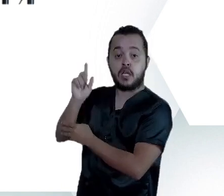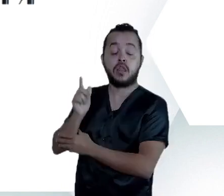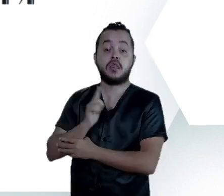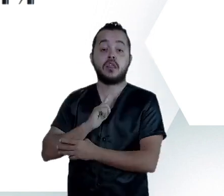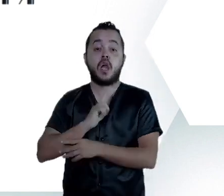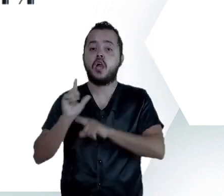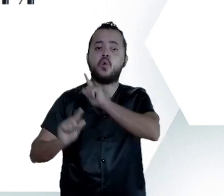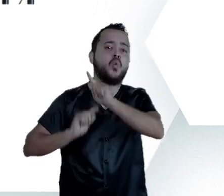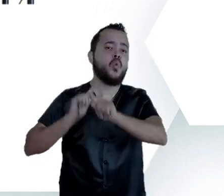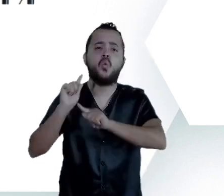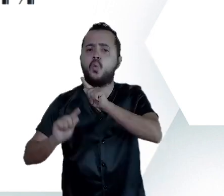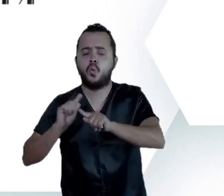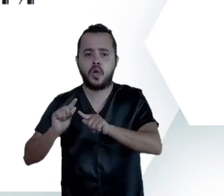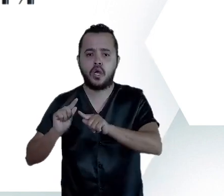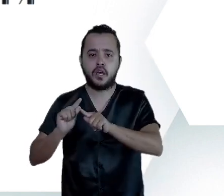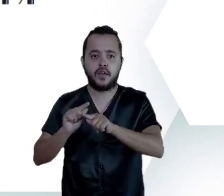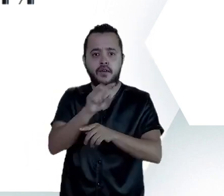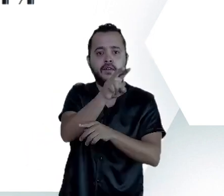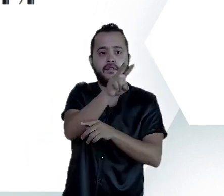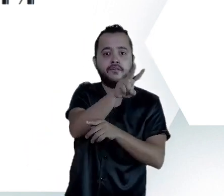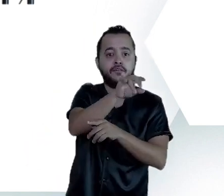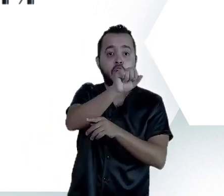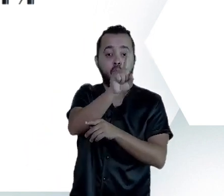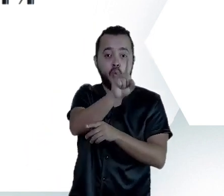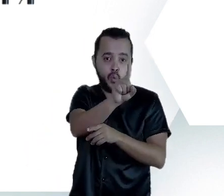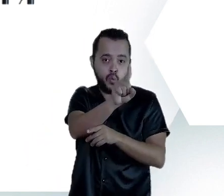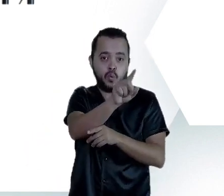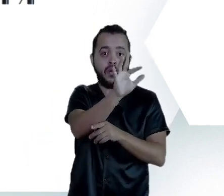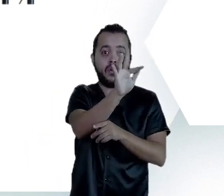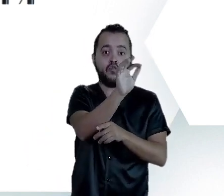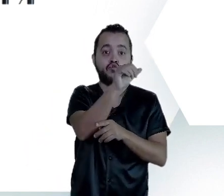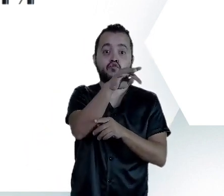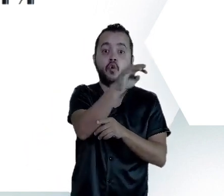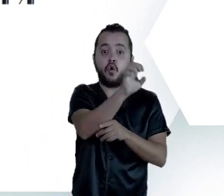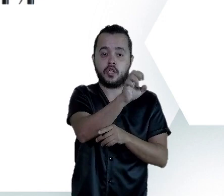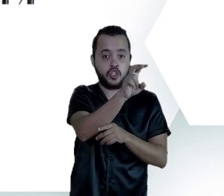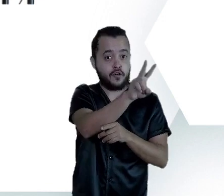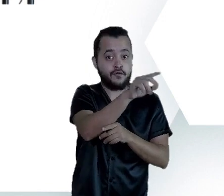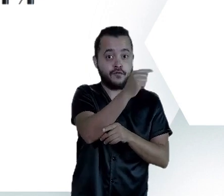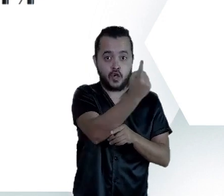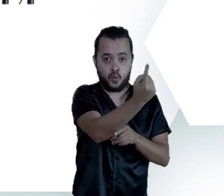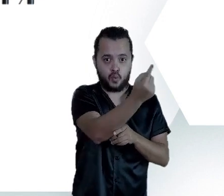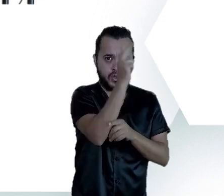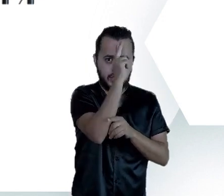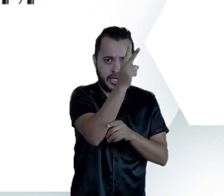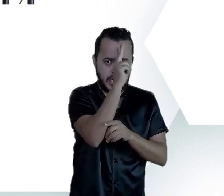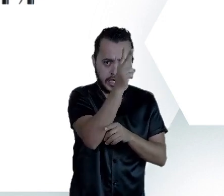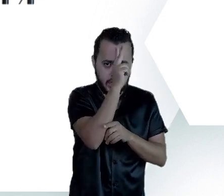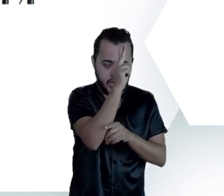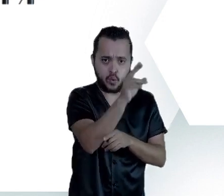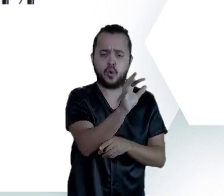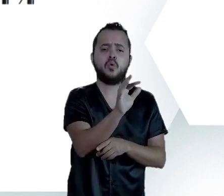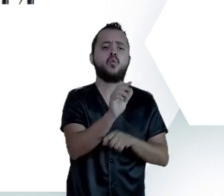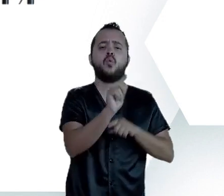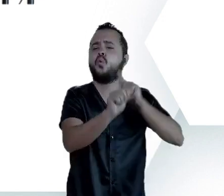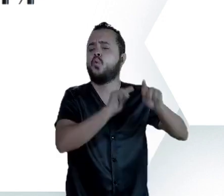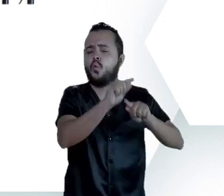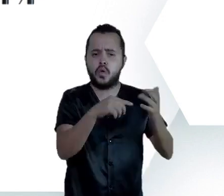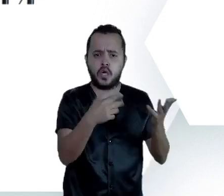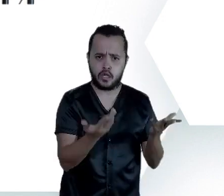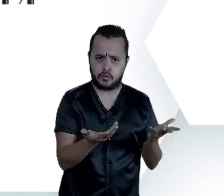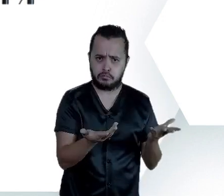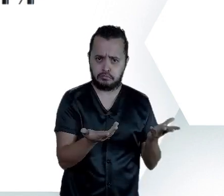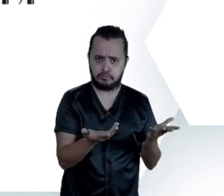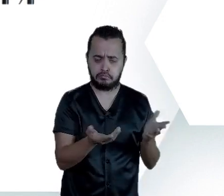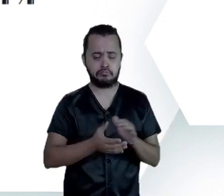aqui representado por V1 a nossa fonte geradora de tensão. Essa fonte daqui, geradora de